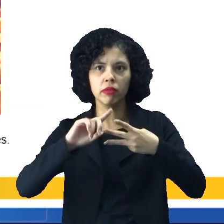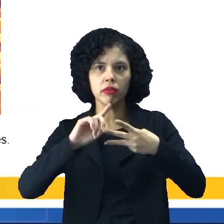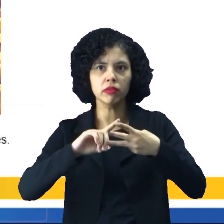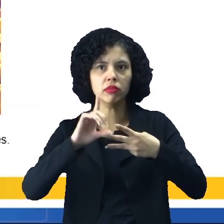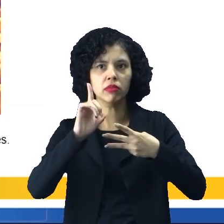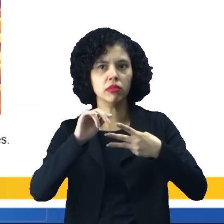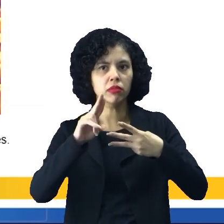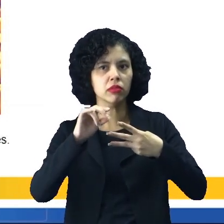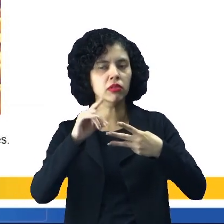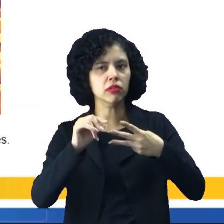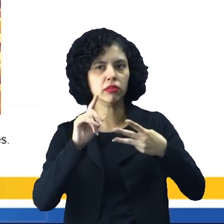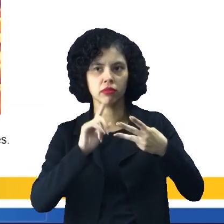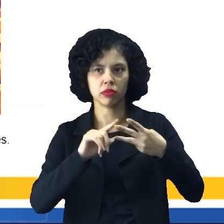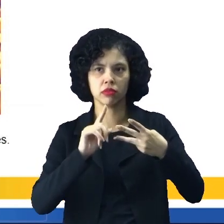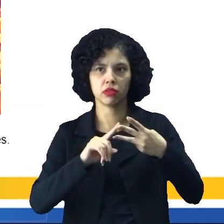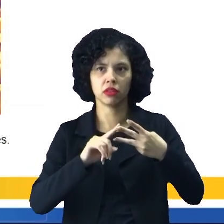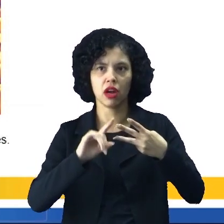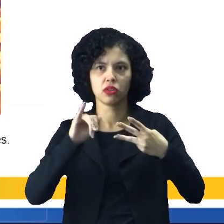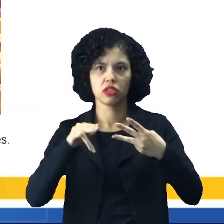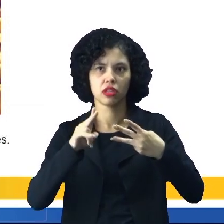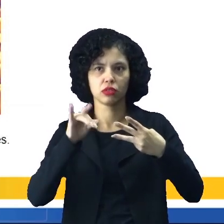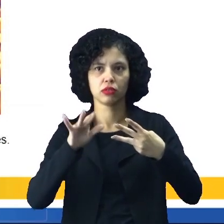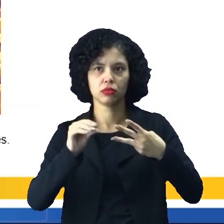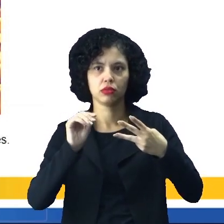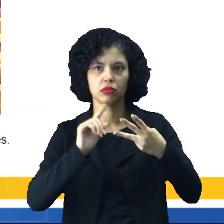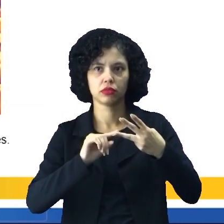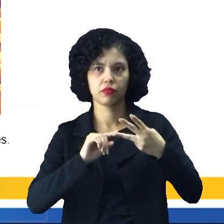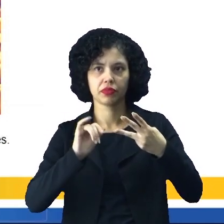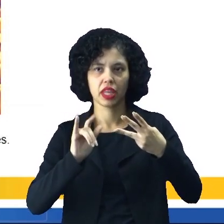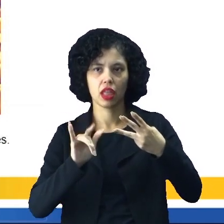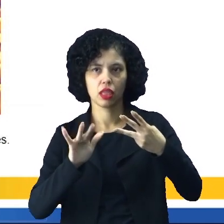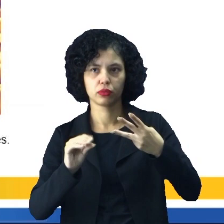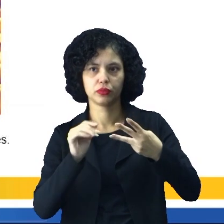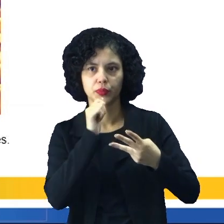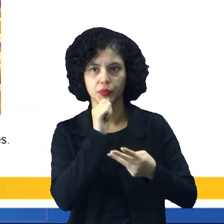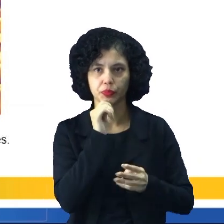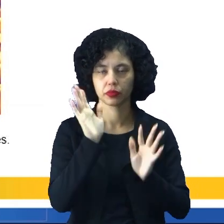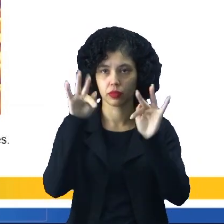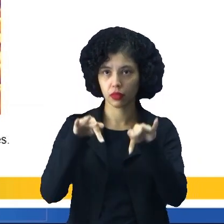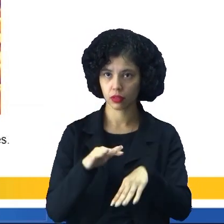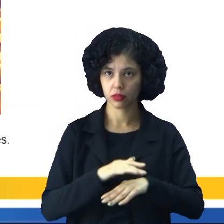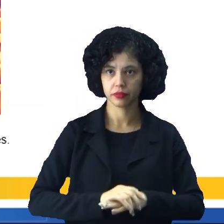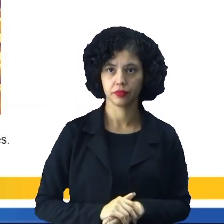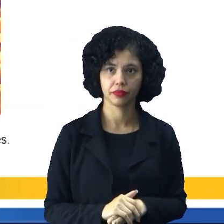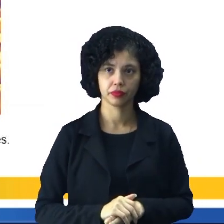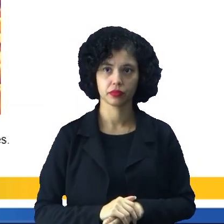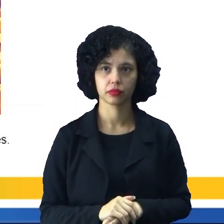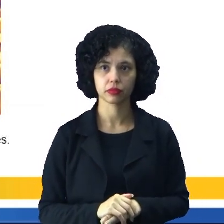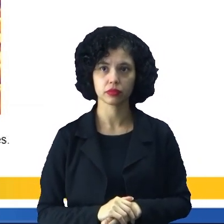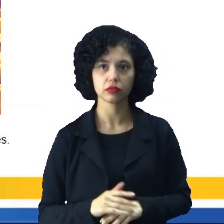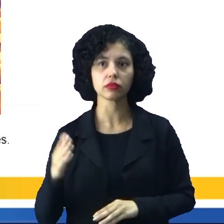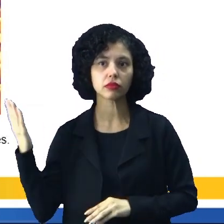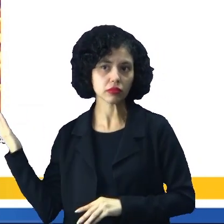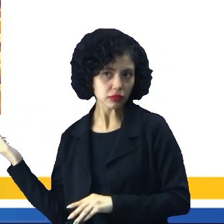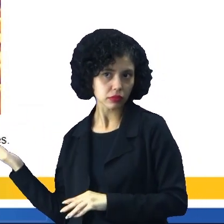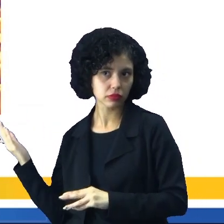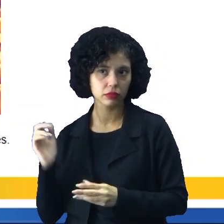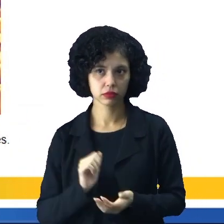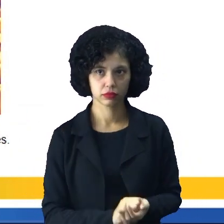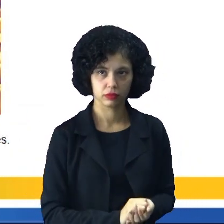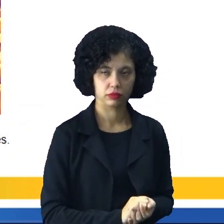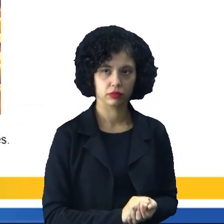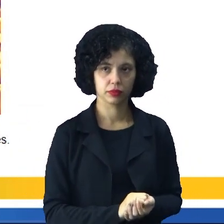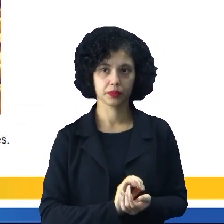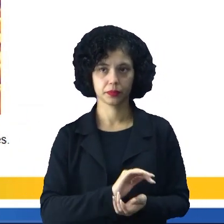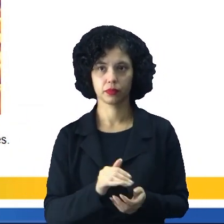o duodeno, depois tem o jejuno e o íleo, que é a parte mais final. E aí, ao lado, nós temos a figura das vilosidades,